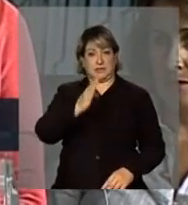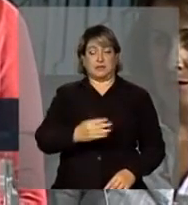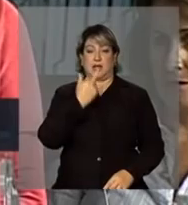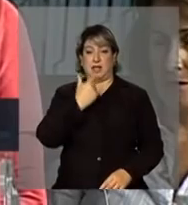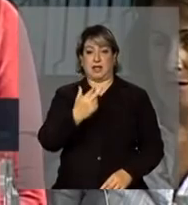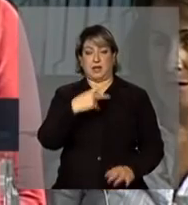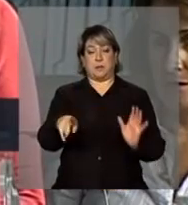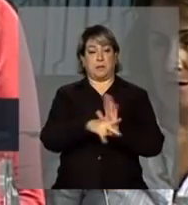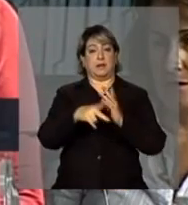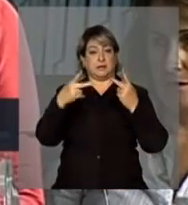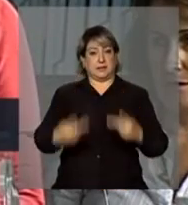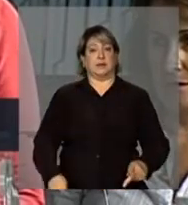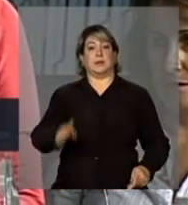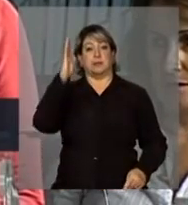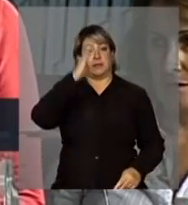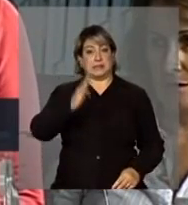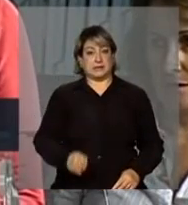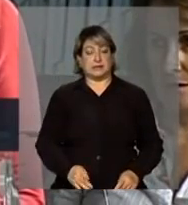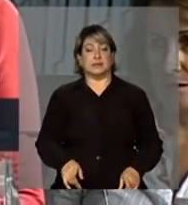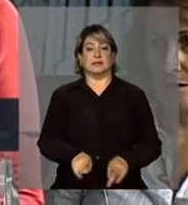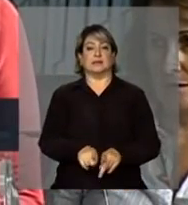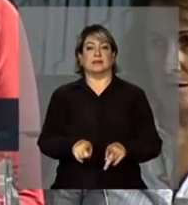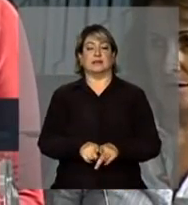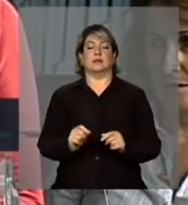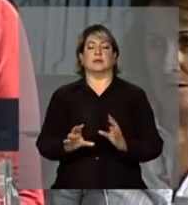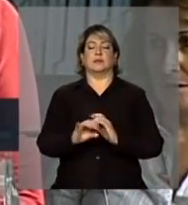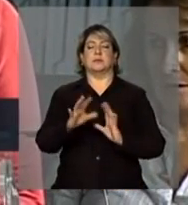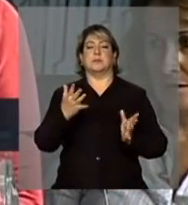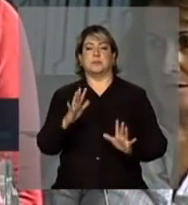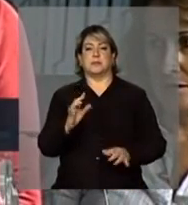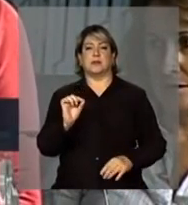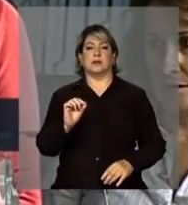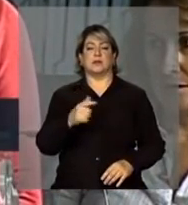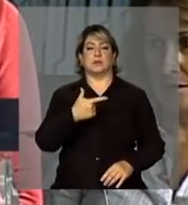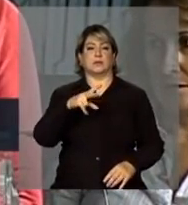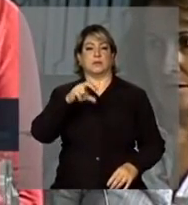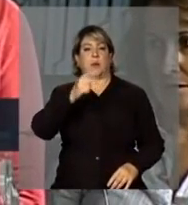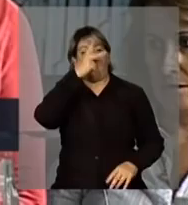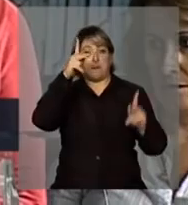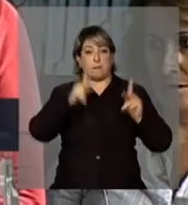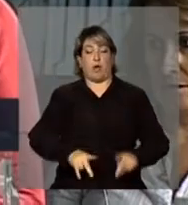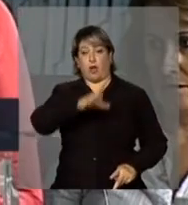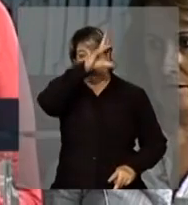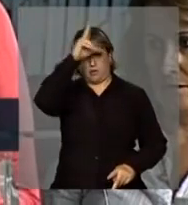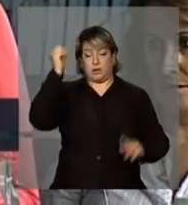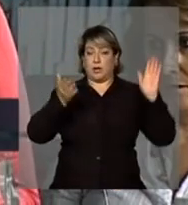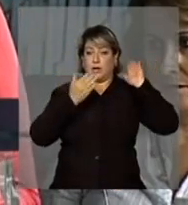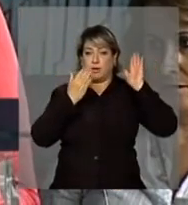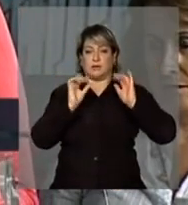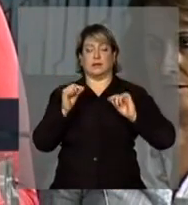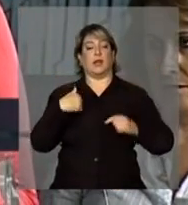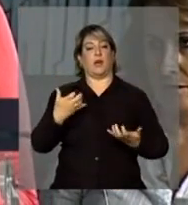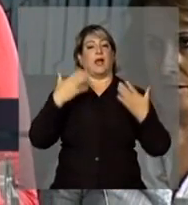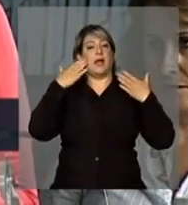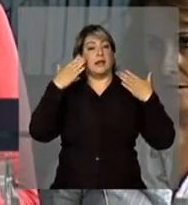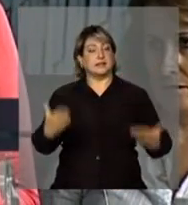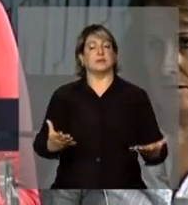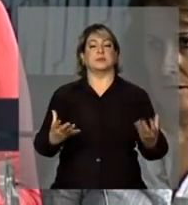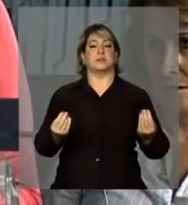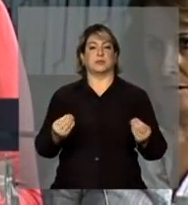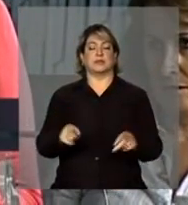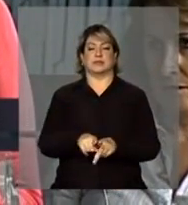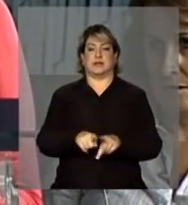línguas brasileiras, e com cerca de 250 povos indígenas. Eu queria agradecer muito e